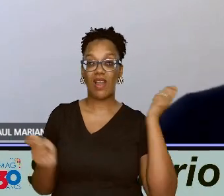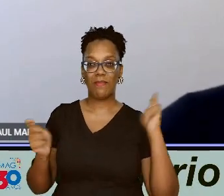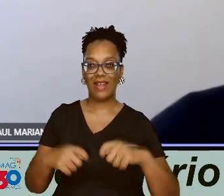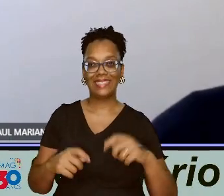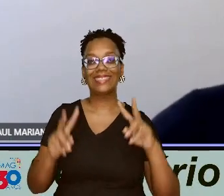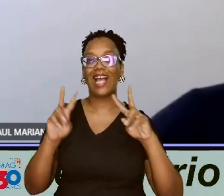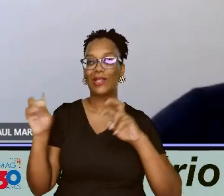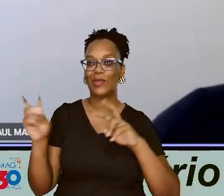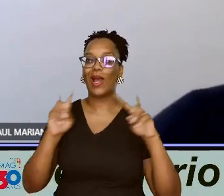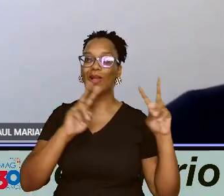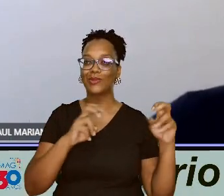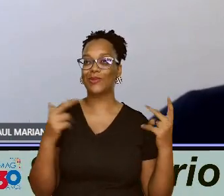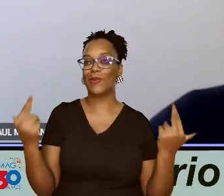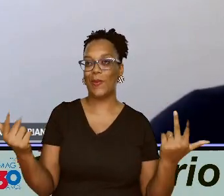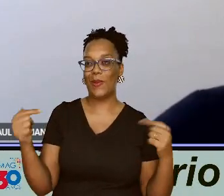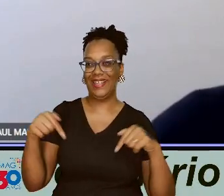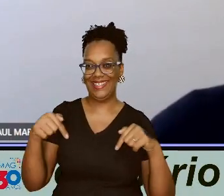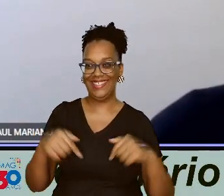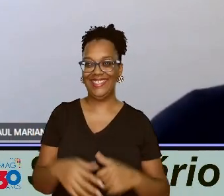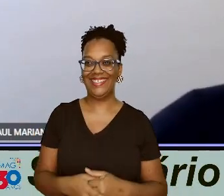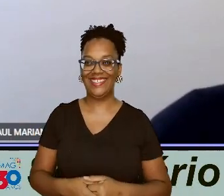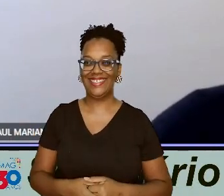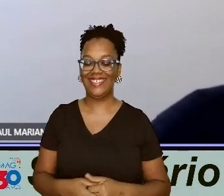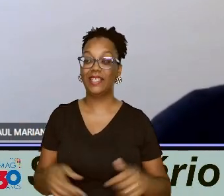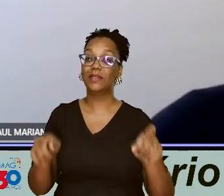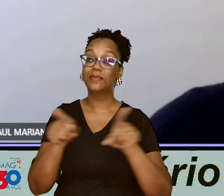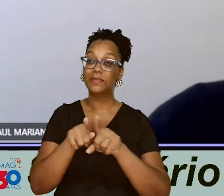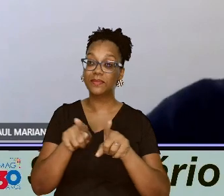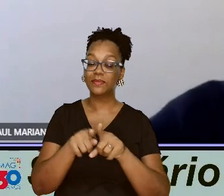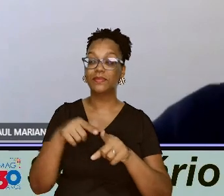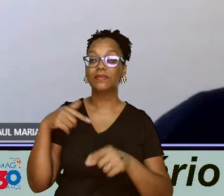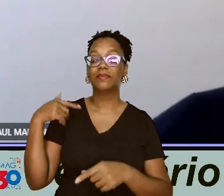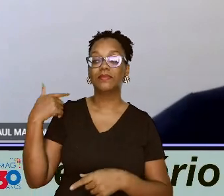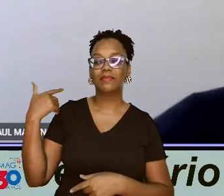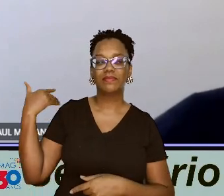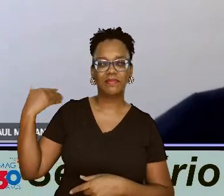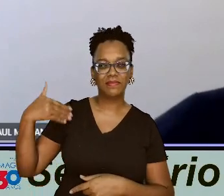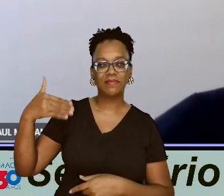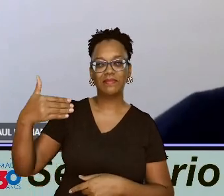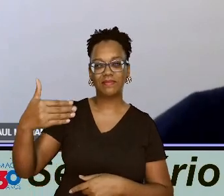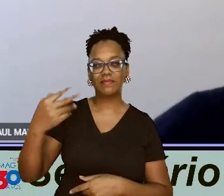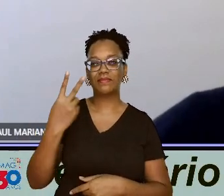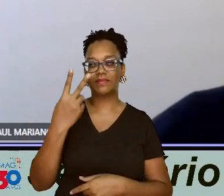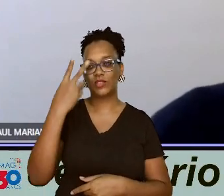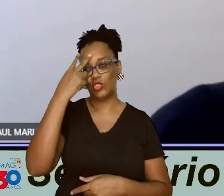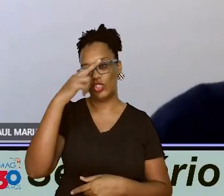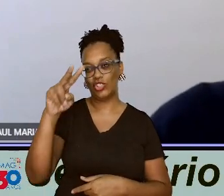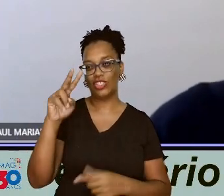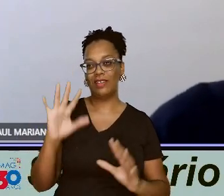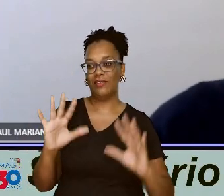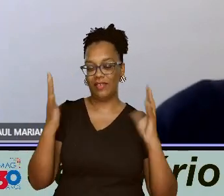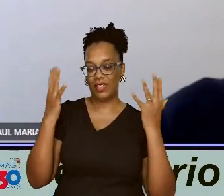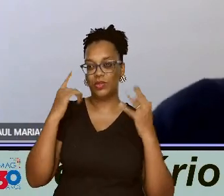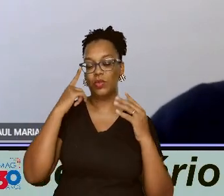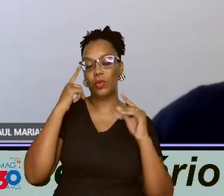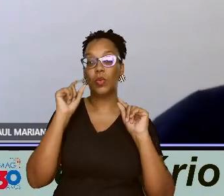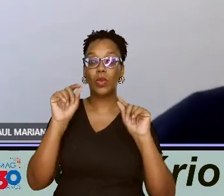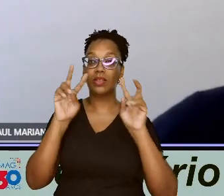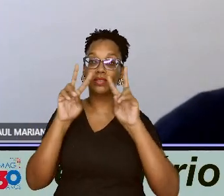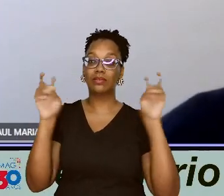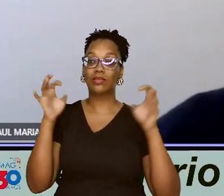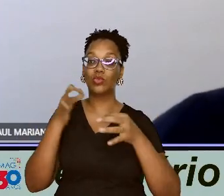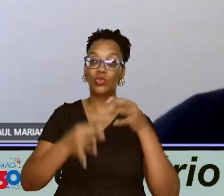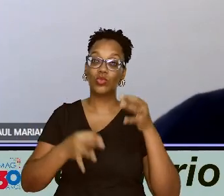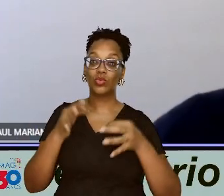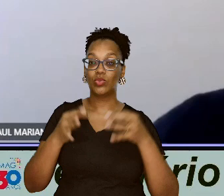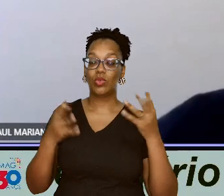foi recorrente aqui. Como também foi recorrente nos outros dois dias do evento, a questão do judiciário olhando para